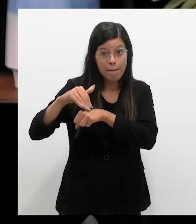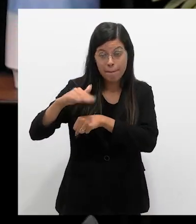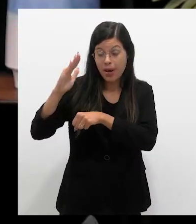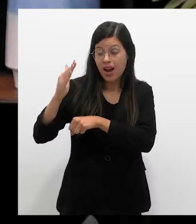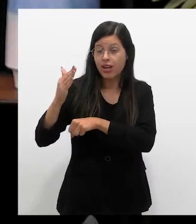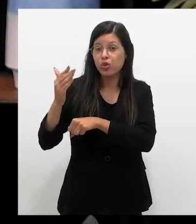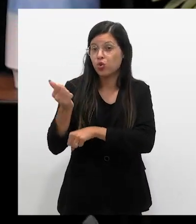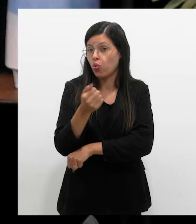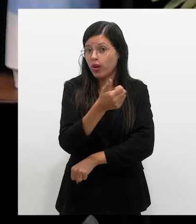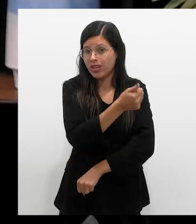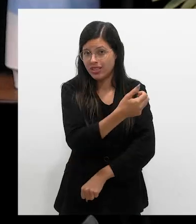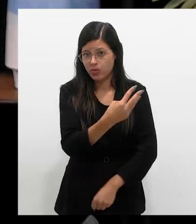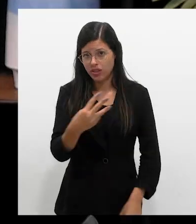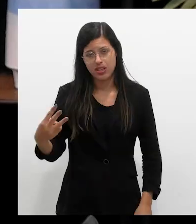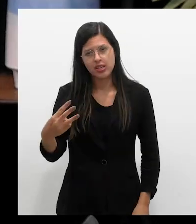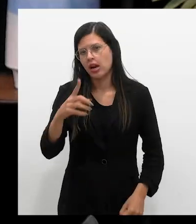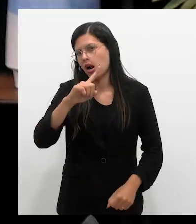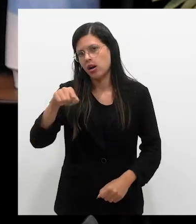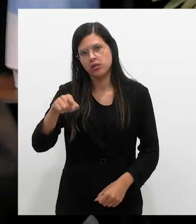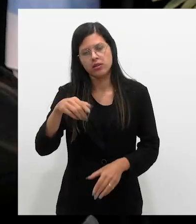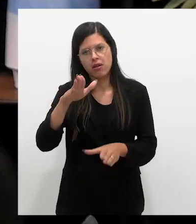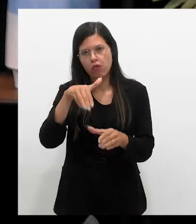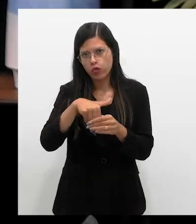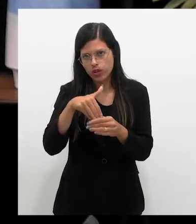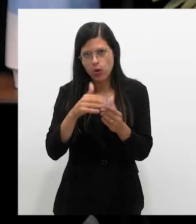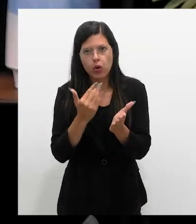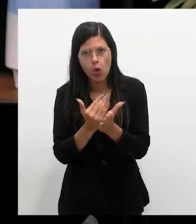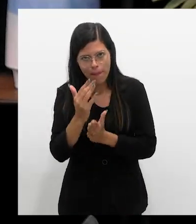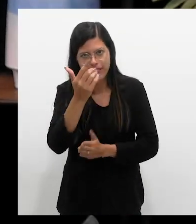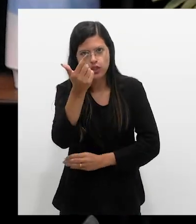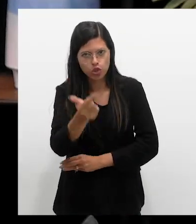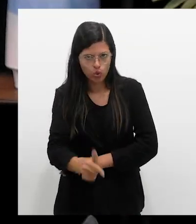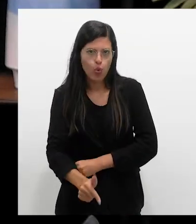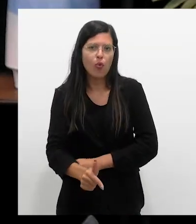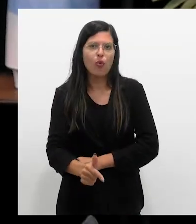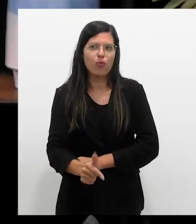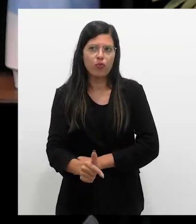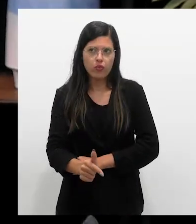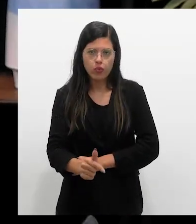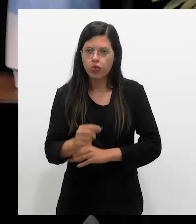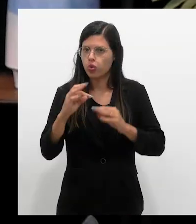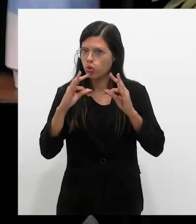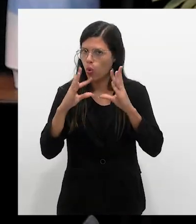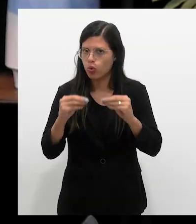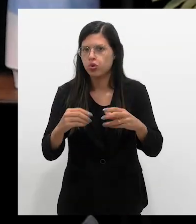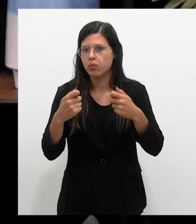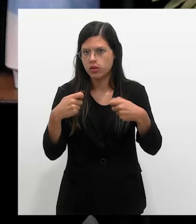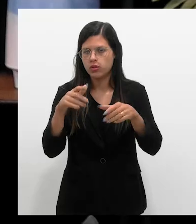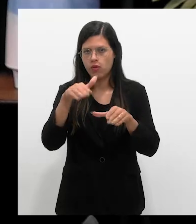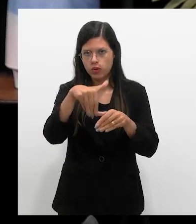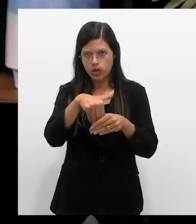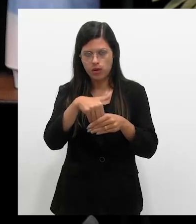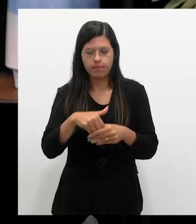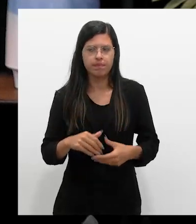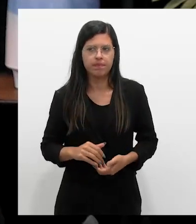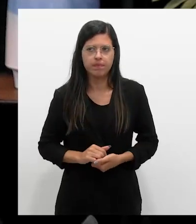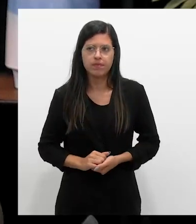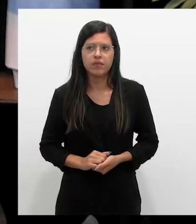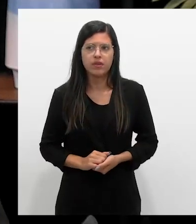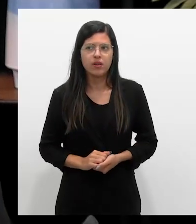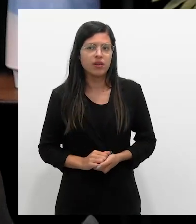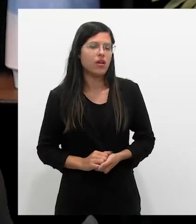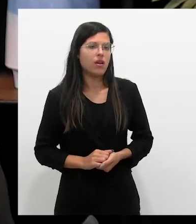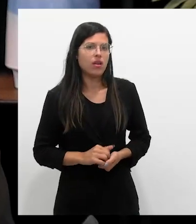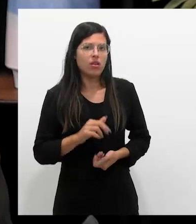de 133 cédulas, anula aquela votação, começa de novo. Então só pode aparecer 133 cédulas. Todo mundo tem que colocar